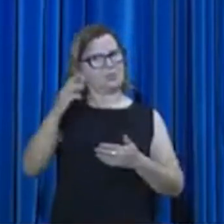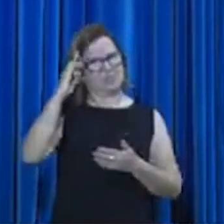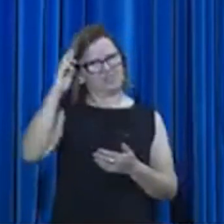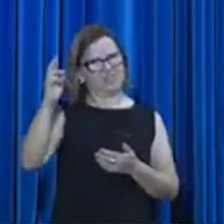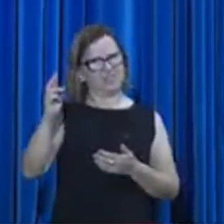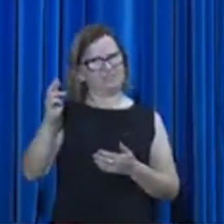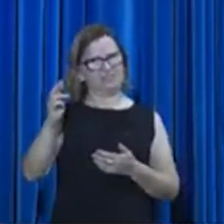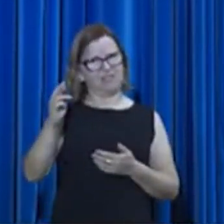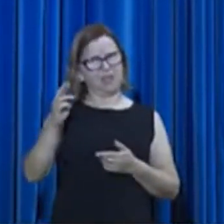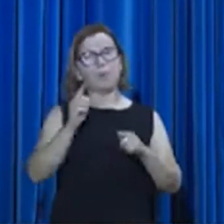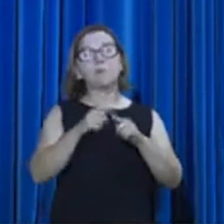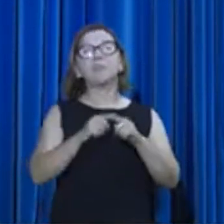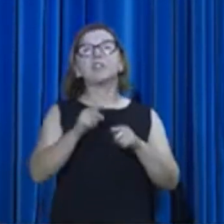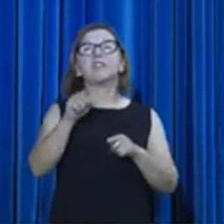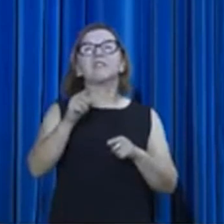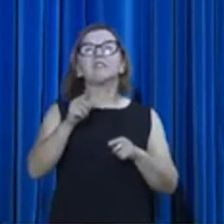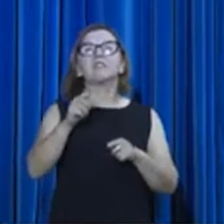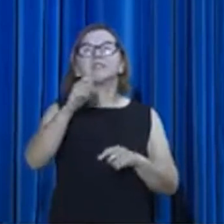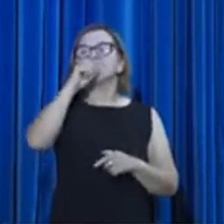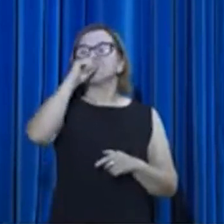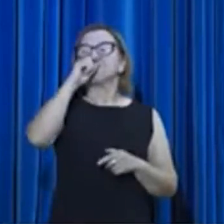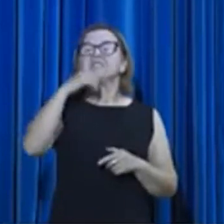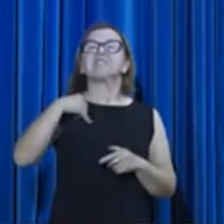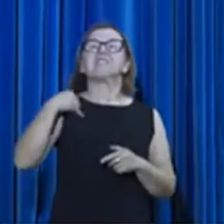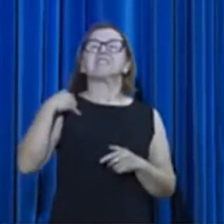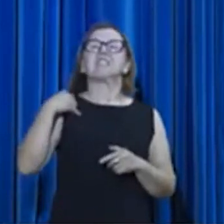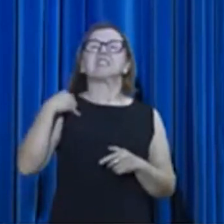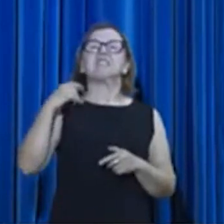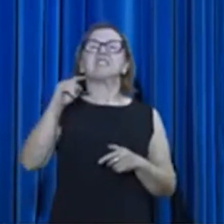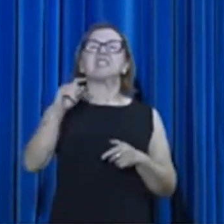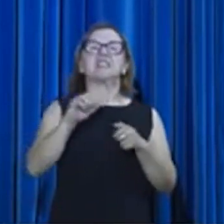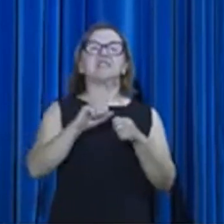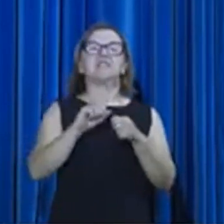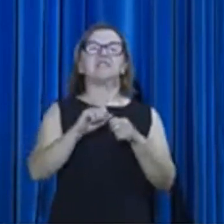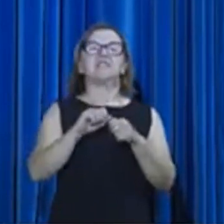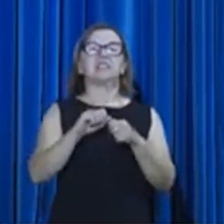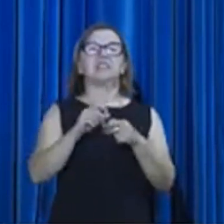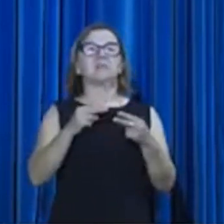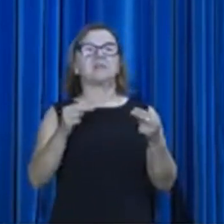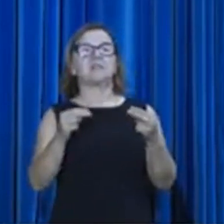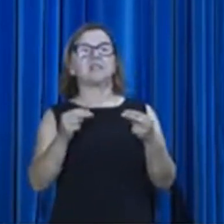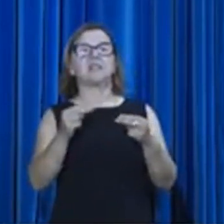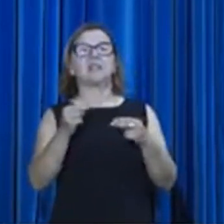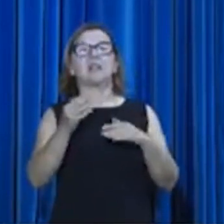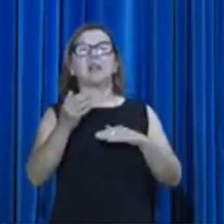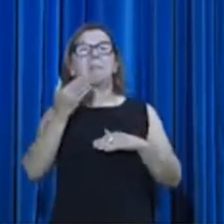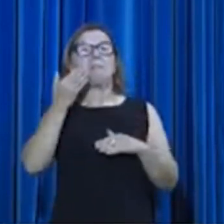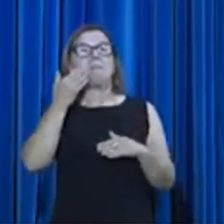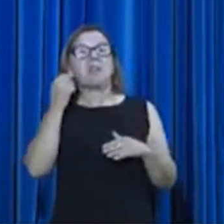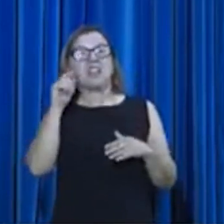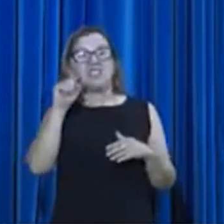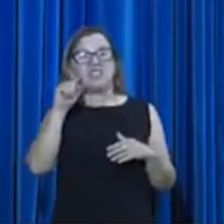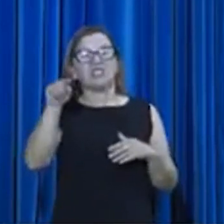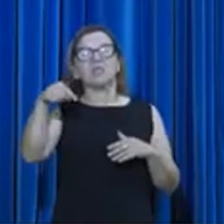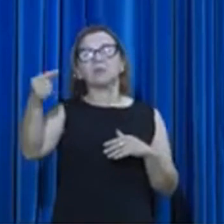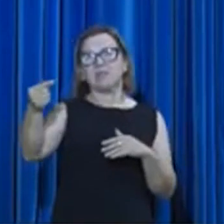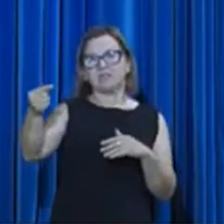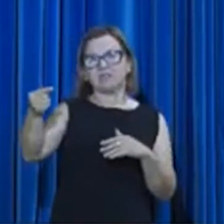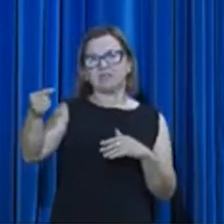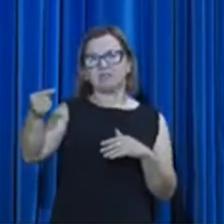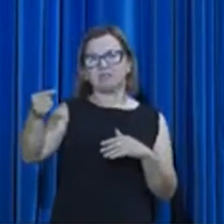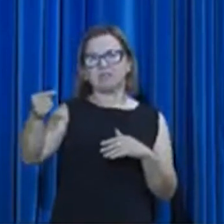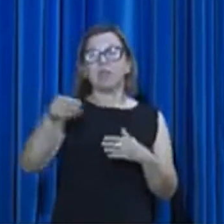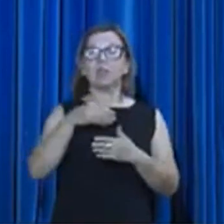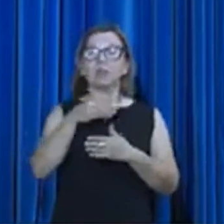gloriando de que você faz alguma coisa melhor do que outro? Como se isso viesse de você mesmo. Tudo que nós